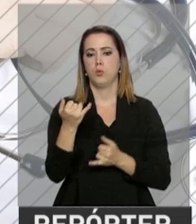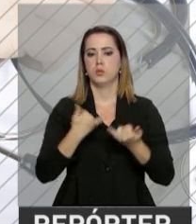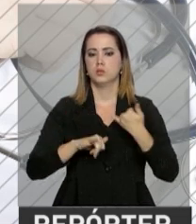privadas